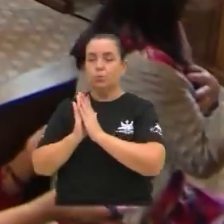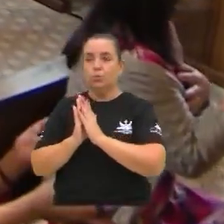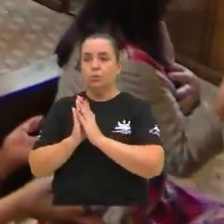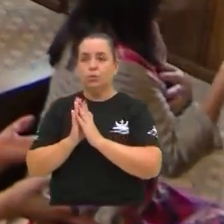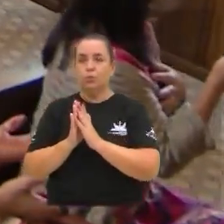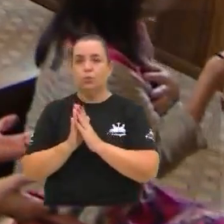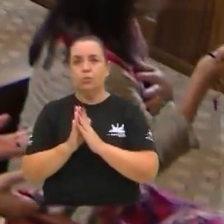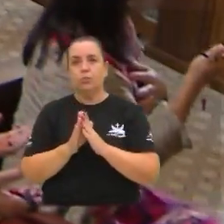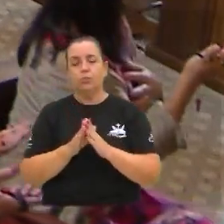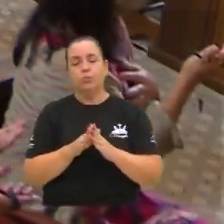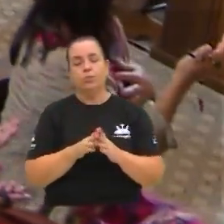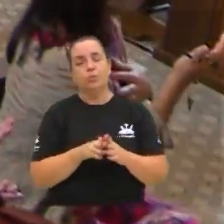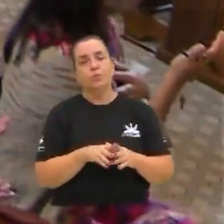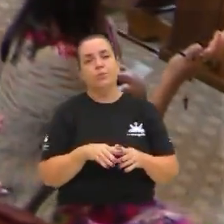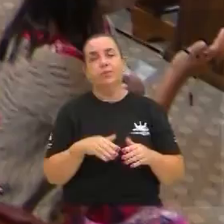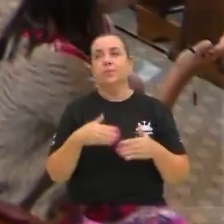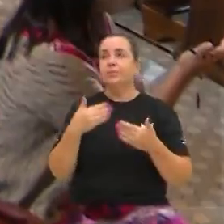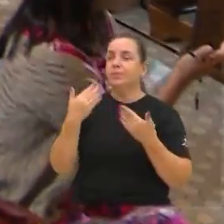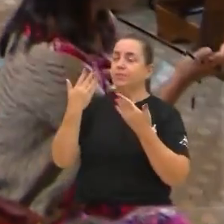Ouvinde,